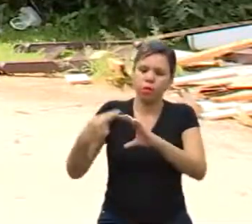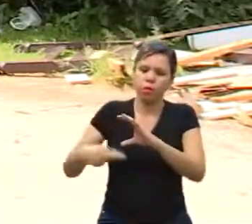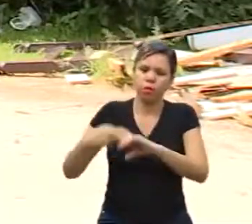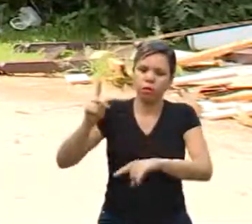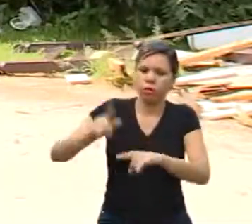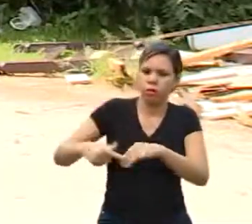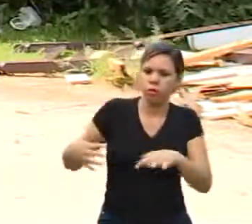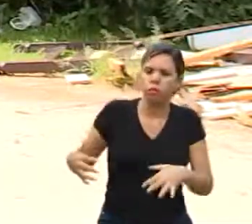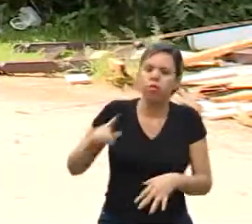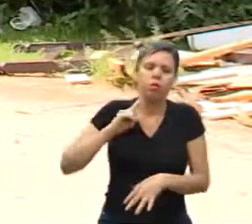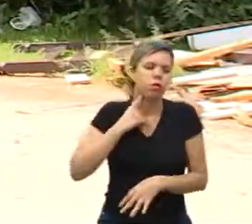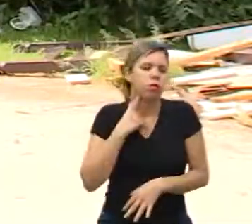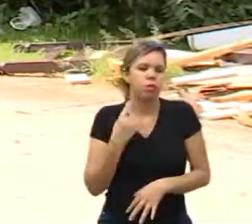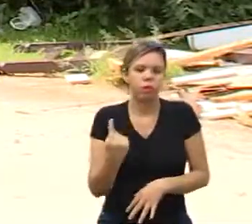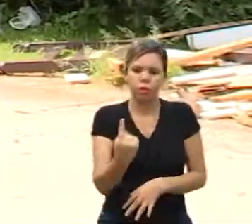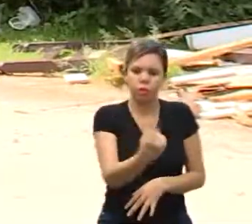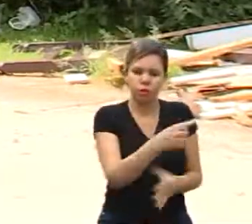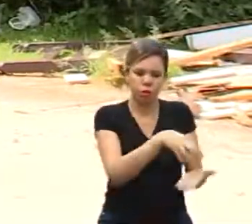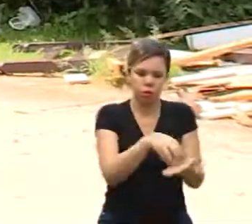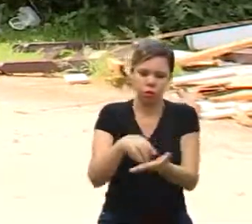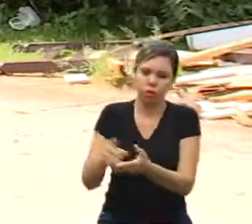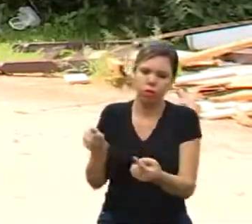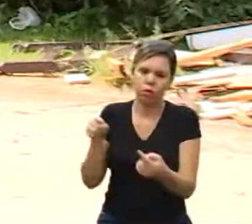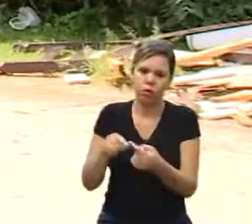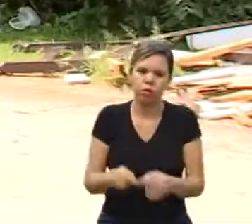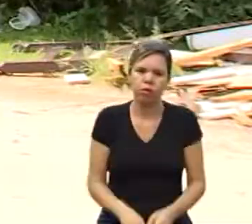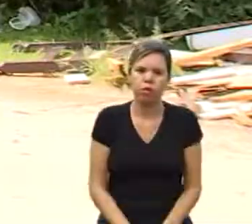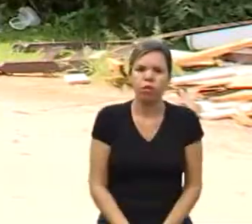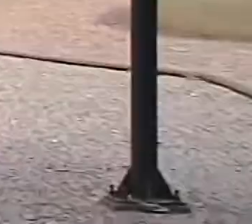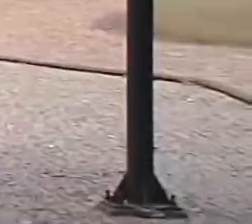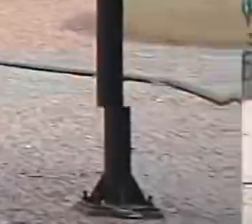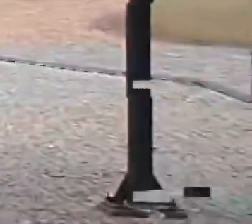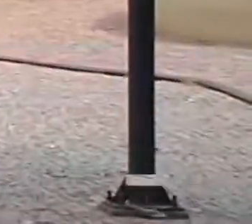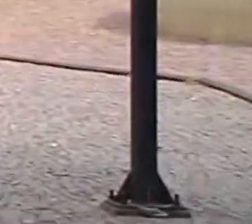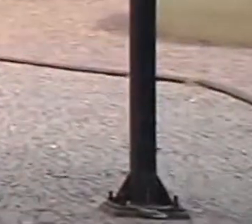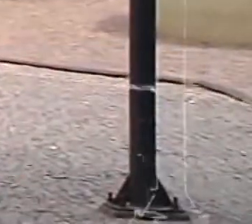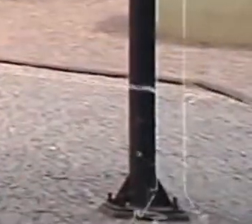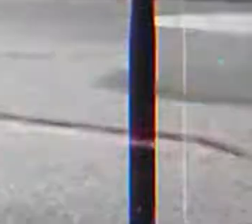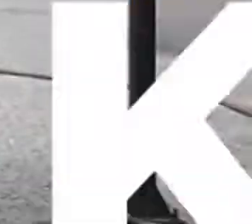do descarte do material, cada um para os seus devidos fins.